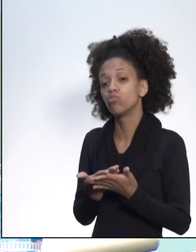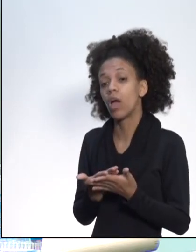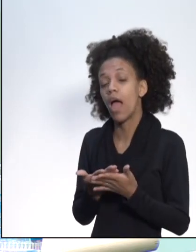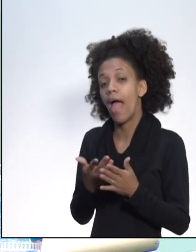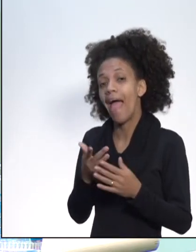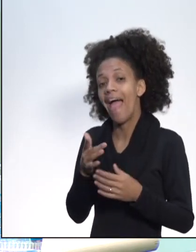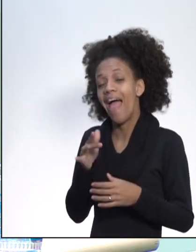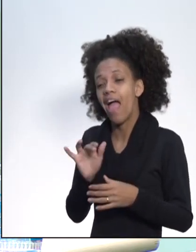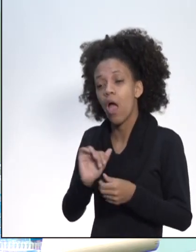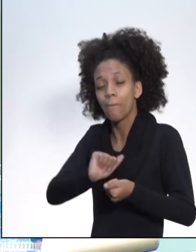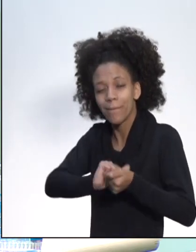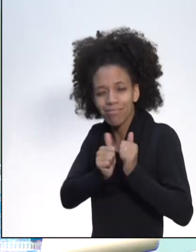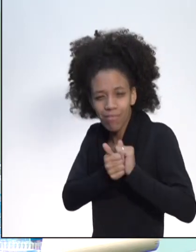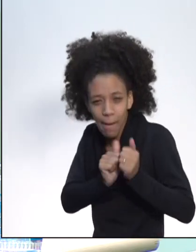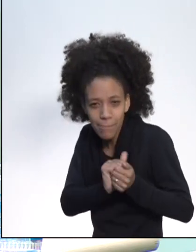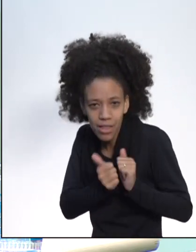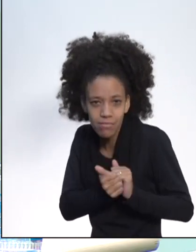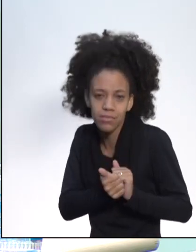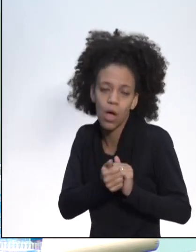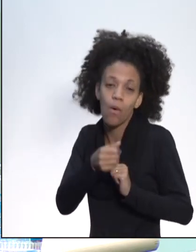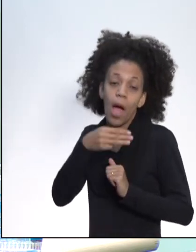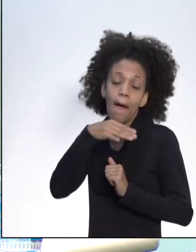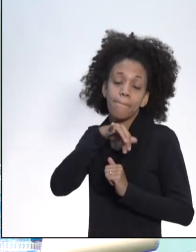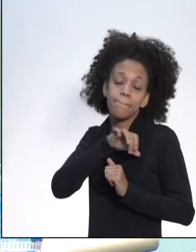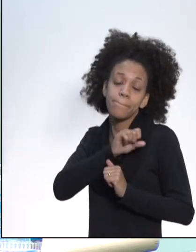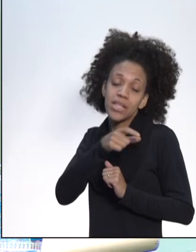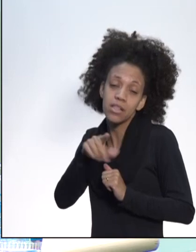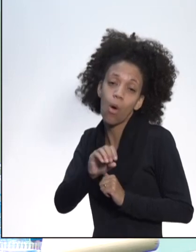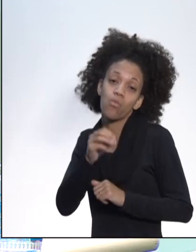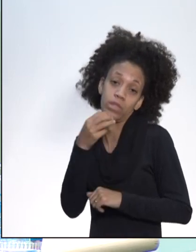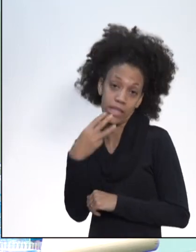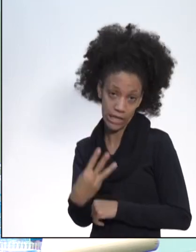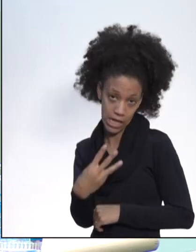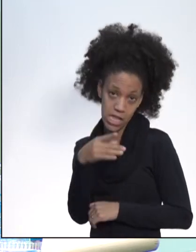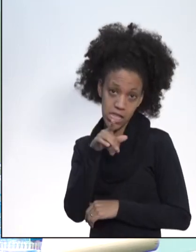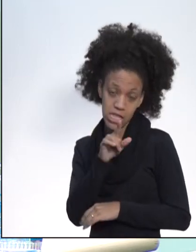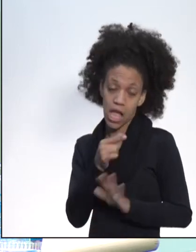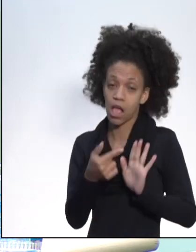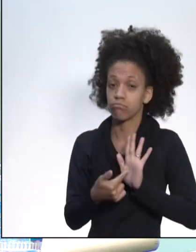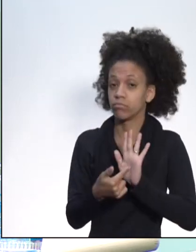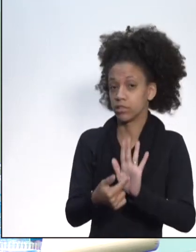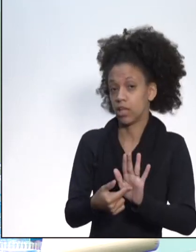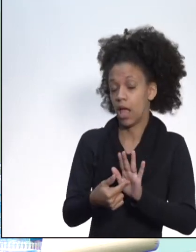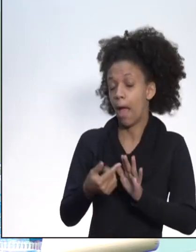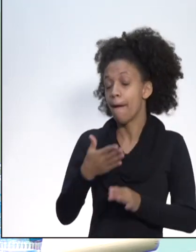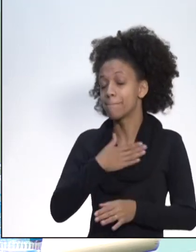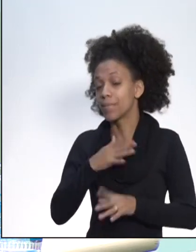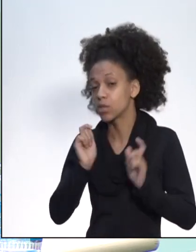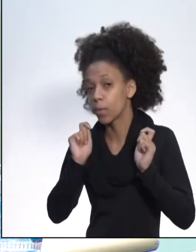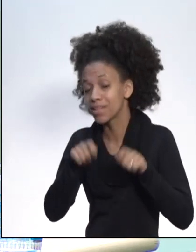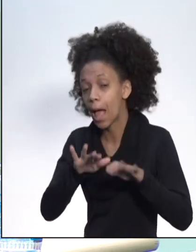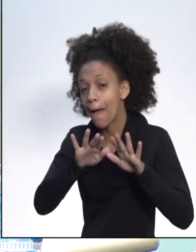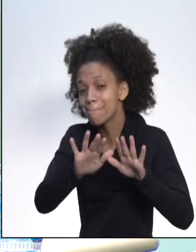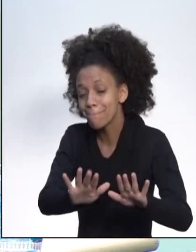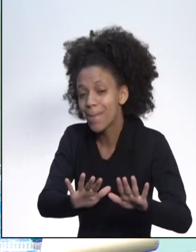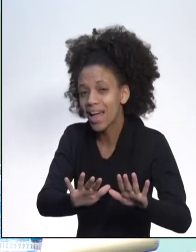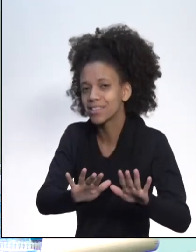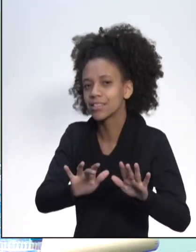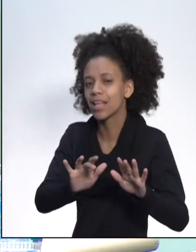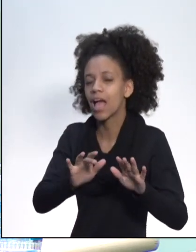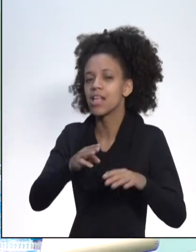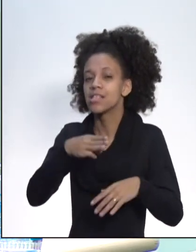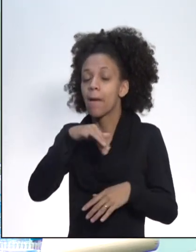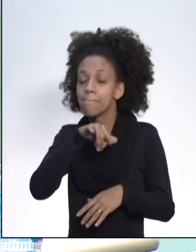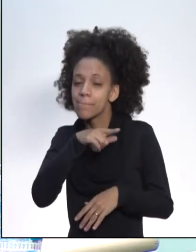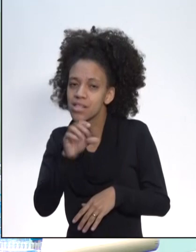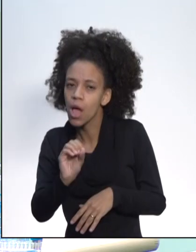uma adaptação da missão 3 que vocês têm lá, identificando minhas competências. Só que essa missão 3, ela